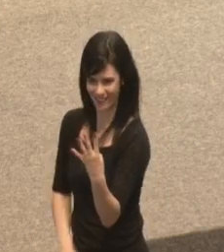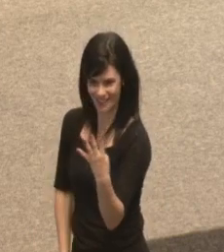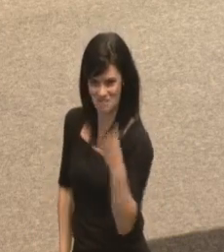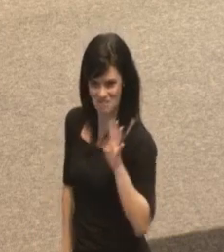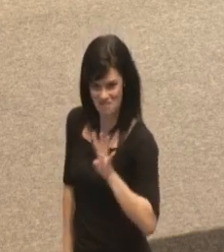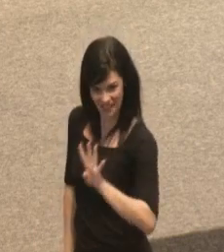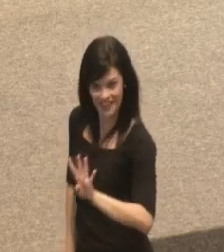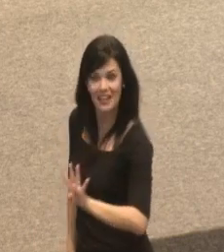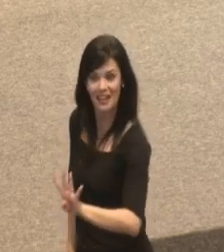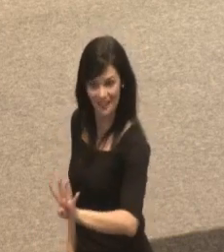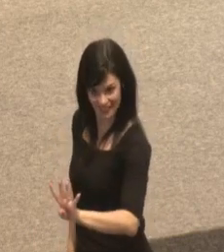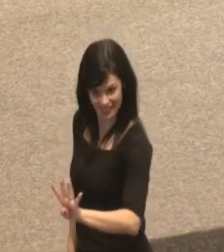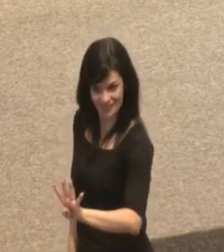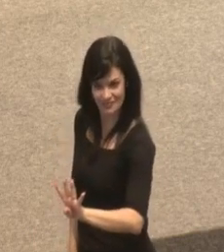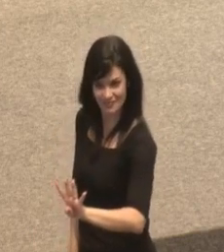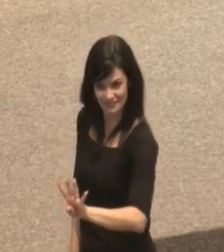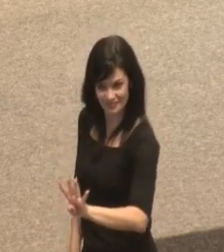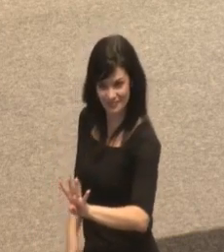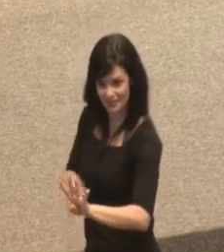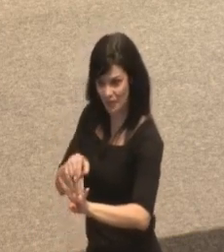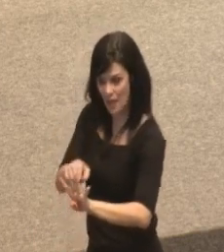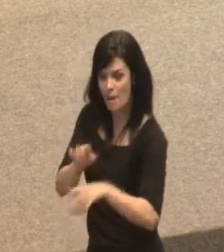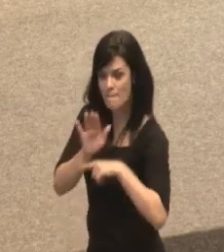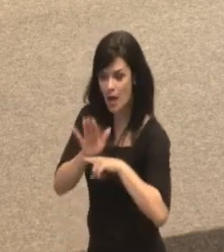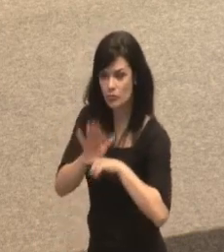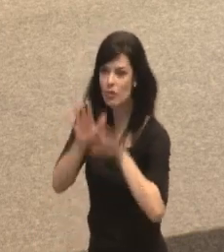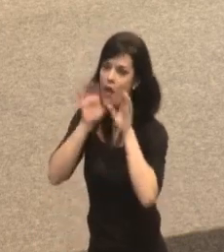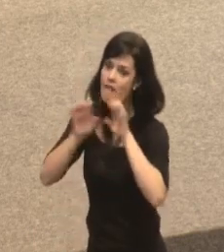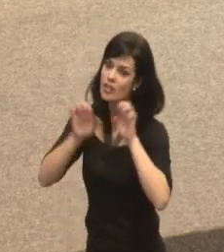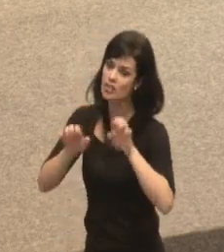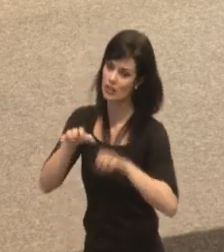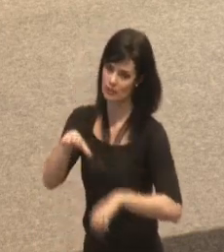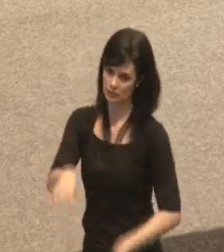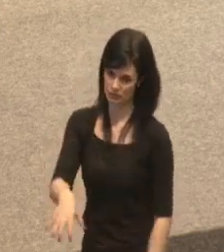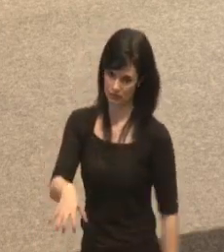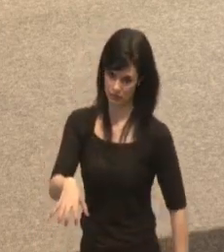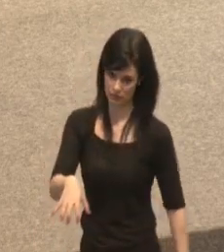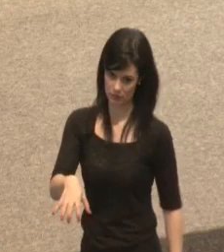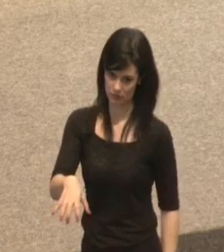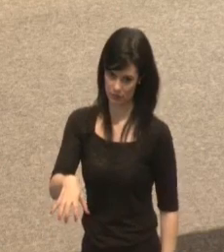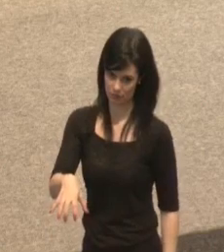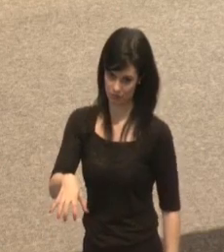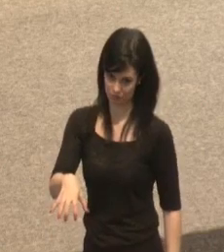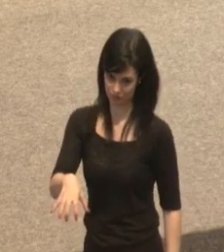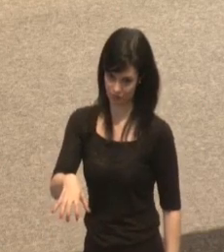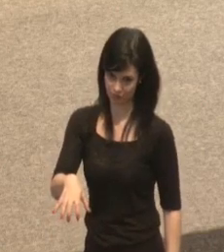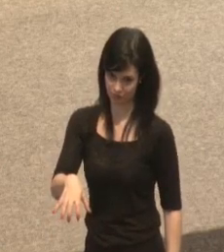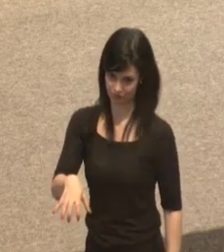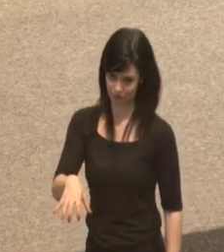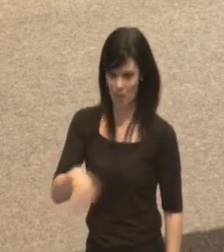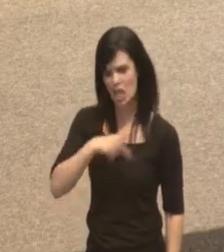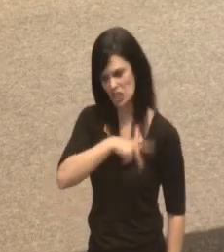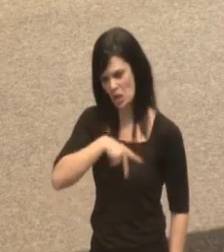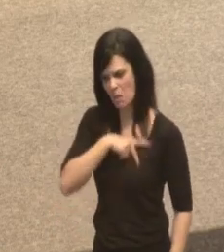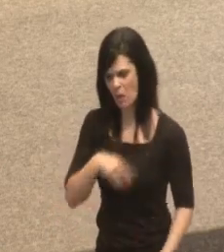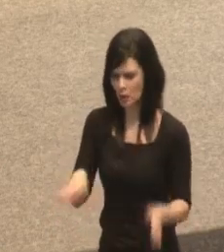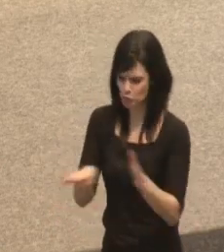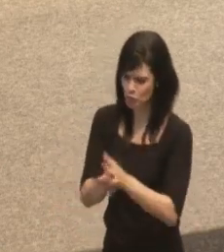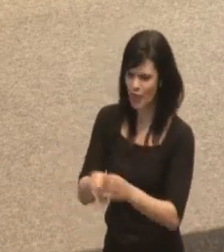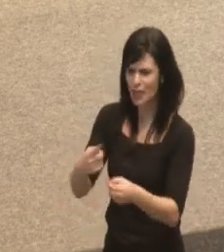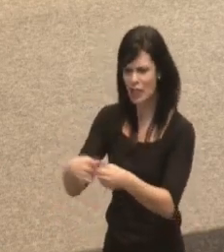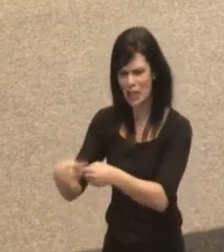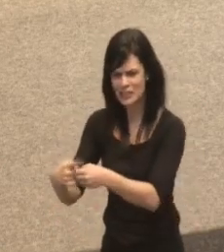chamados por Deus para passarem para Macedônia, para ajudar a Macedônia. E Paulo e a sua equipe chegam então em